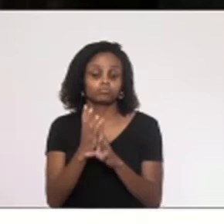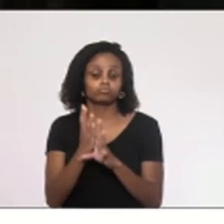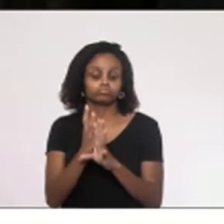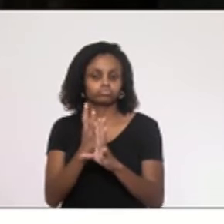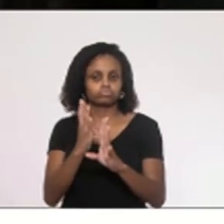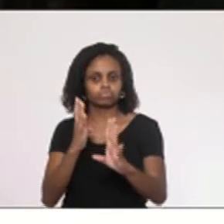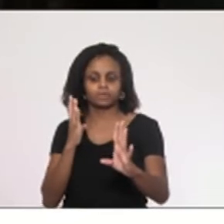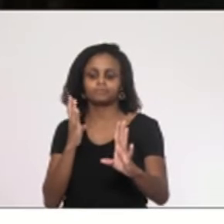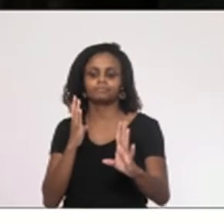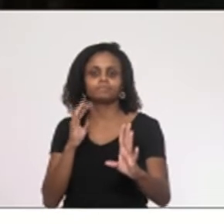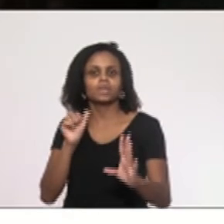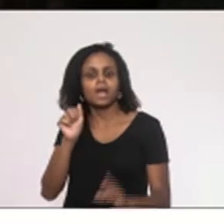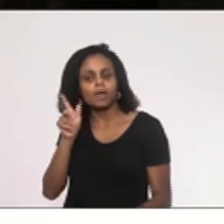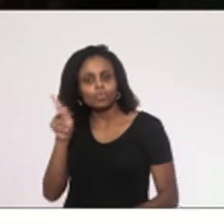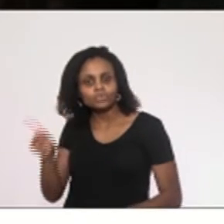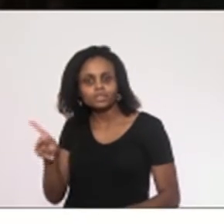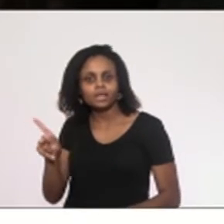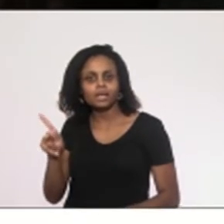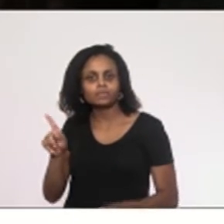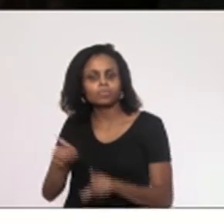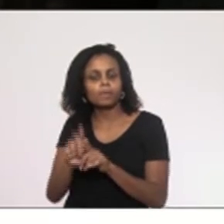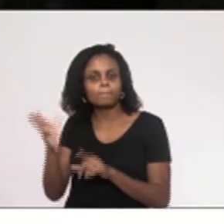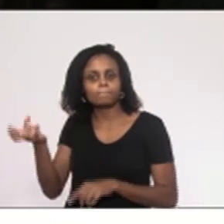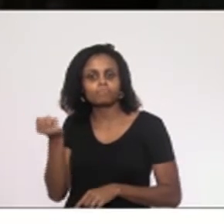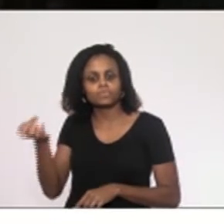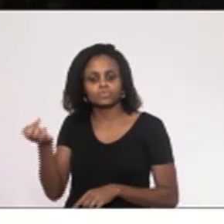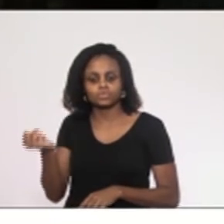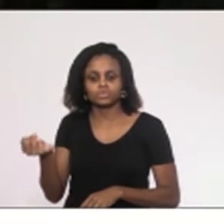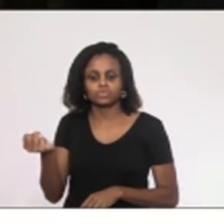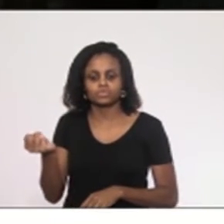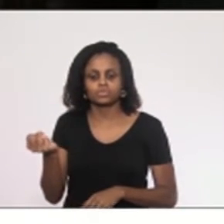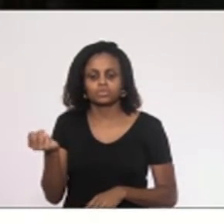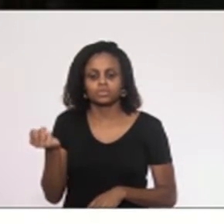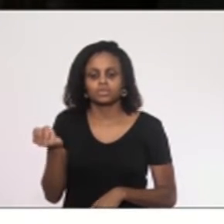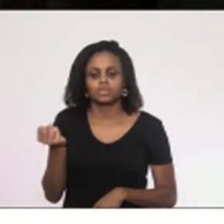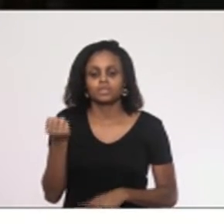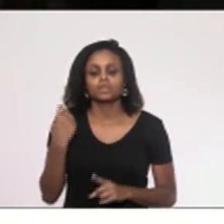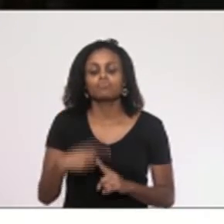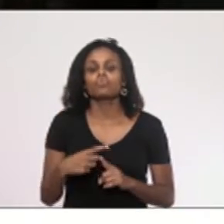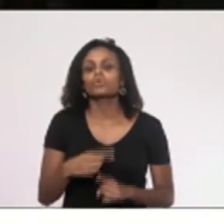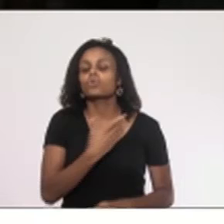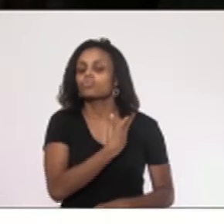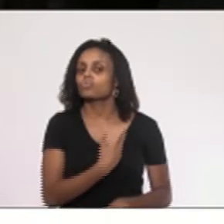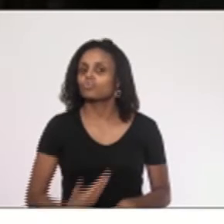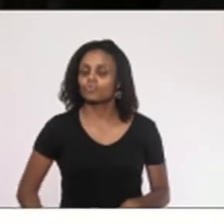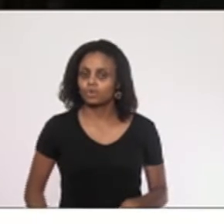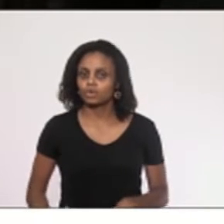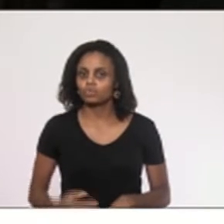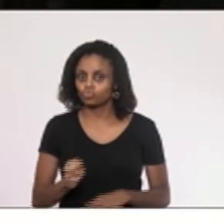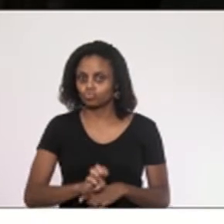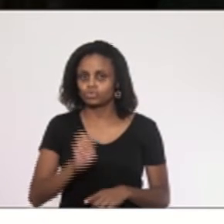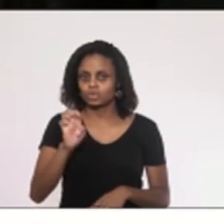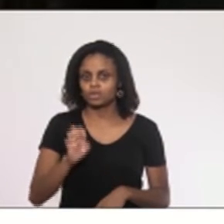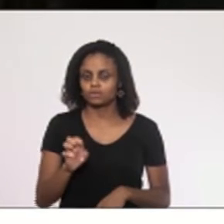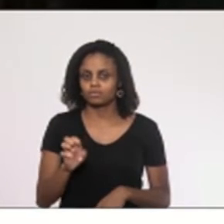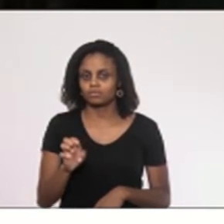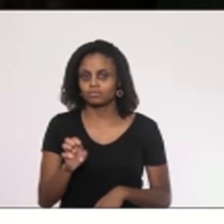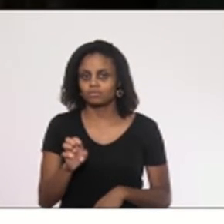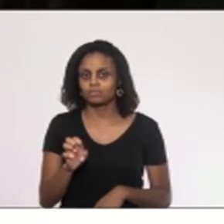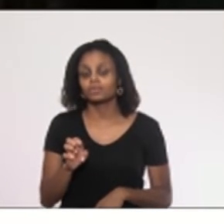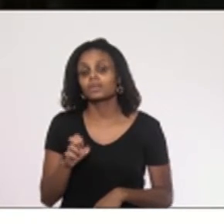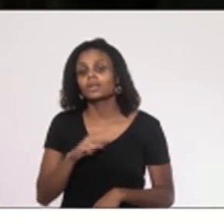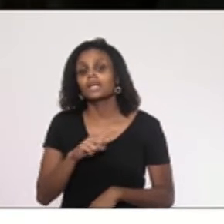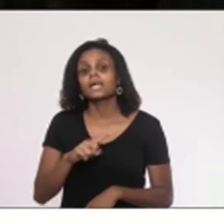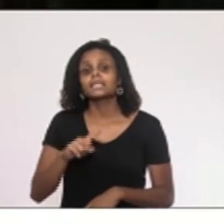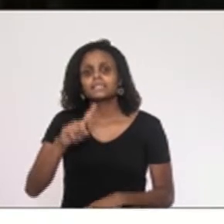de aposentados e pensionistas, porque o governo do Estado, à época, fazia a sua decisão